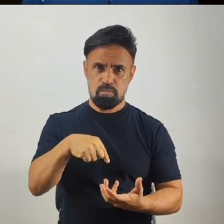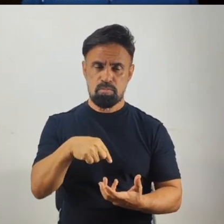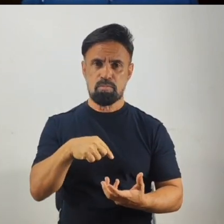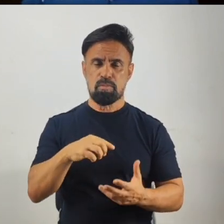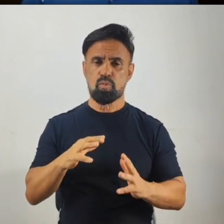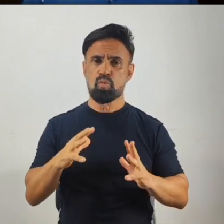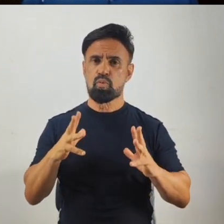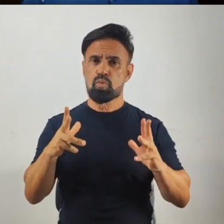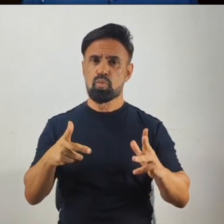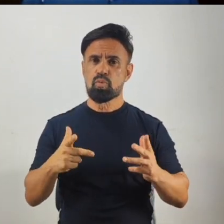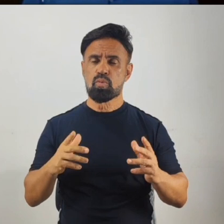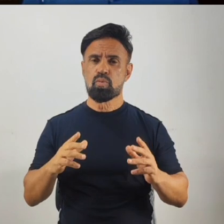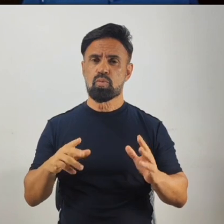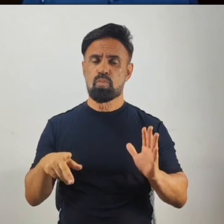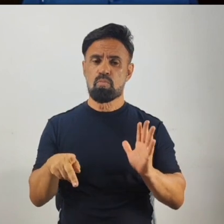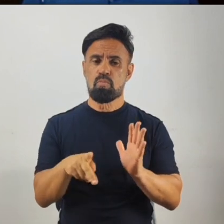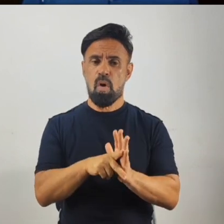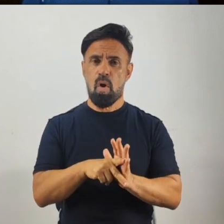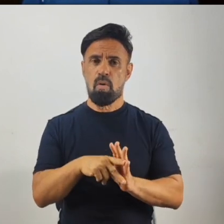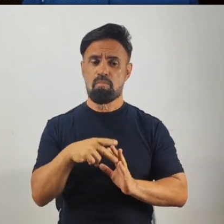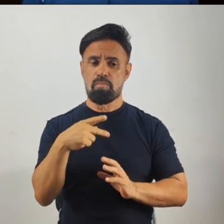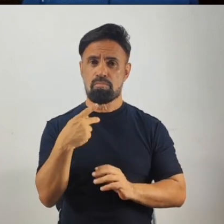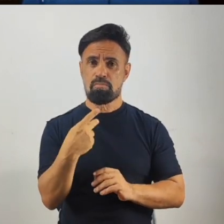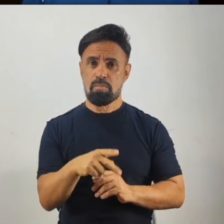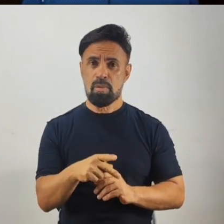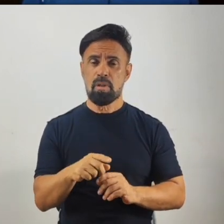os parâmetros específicos